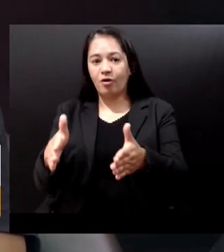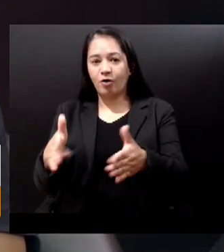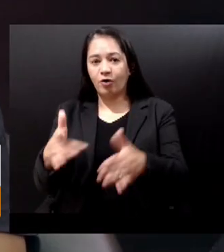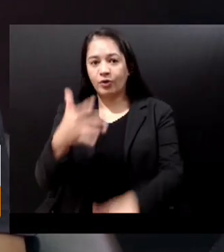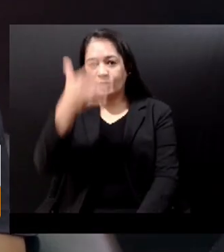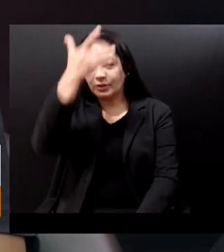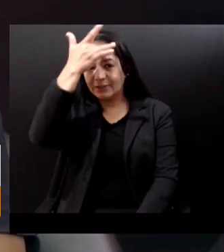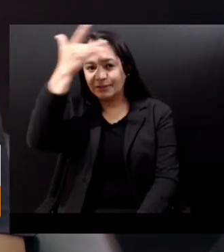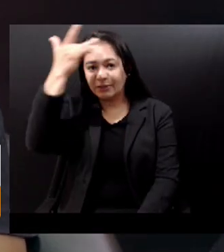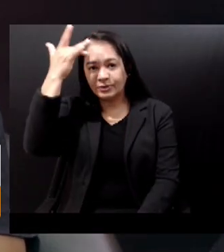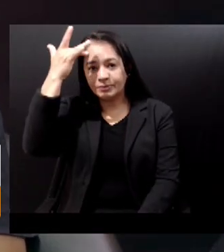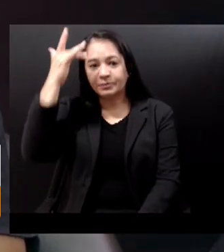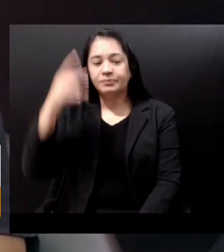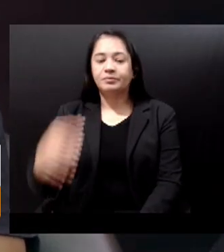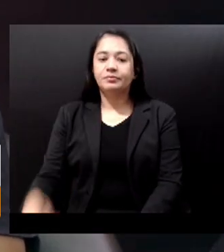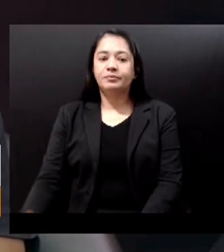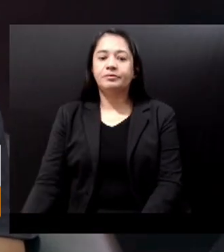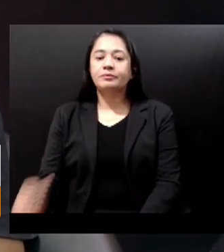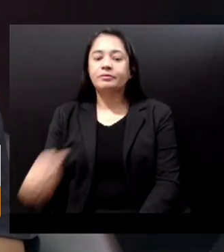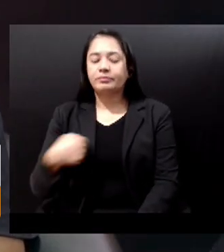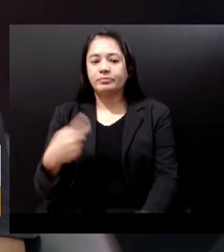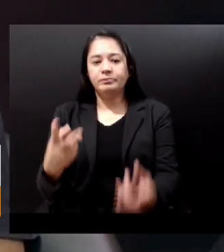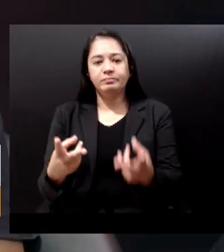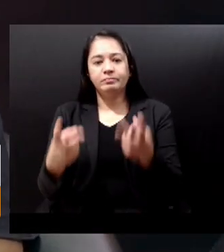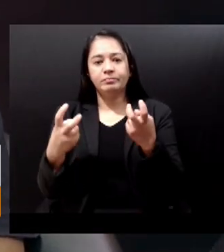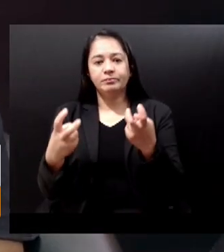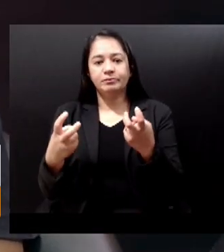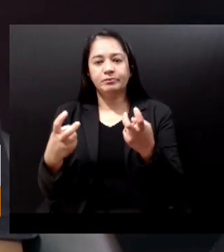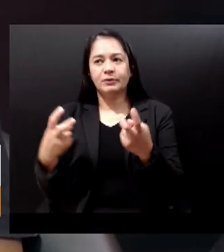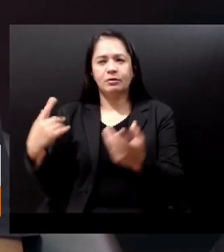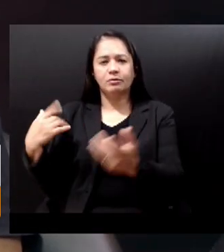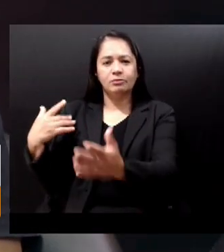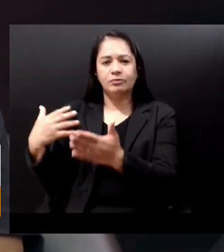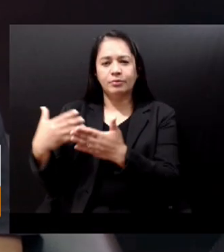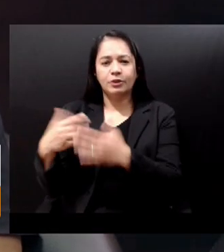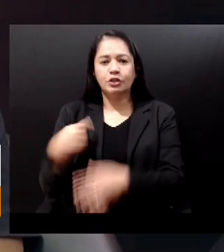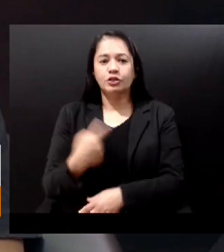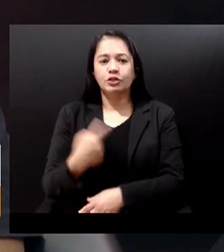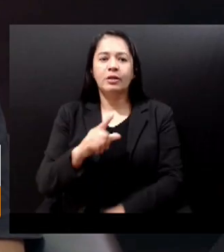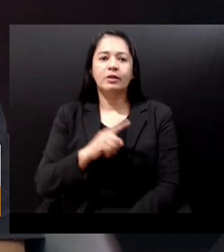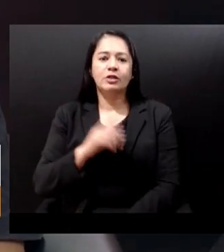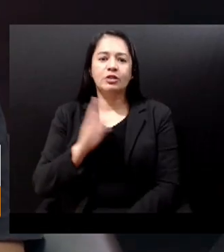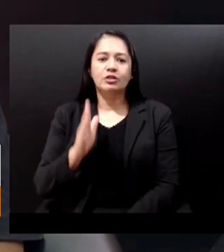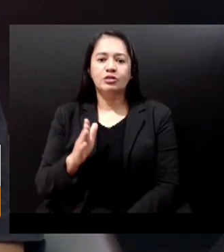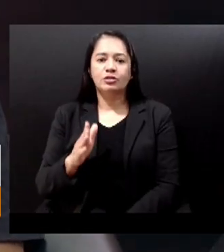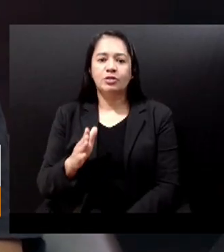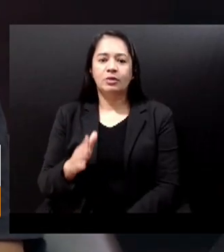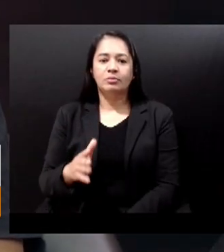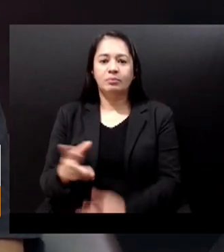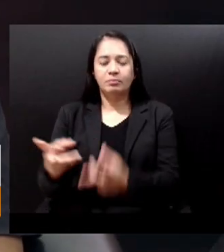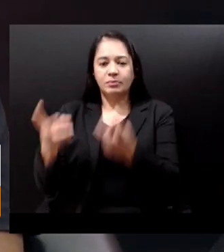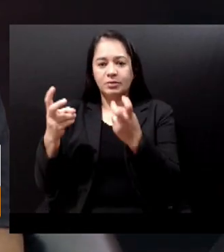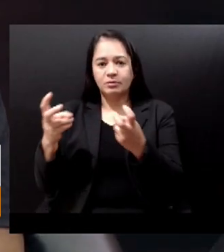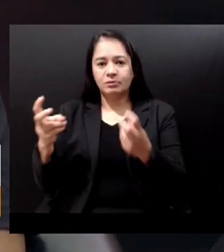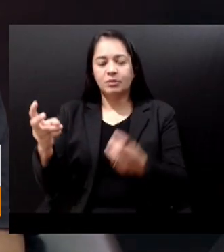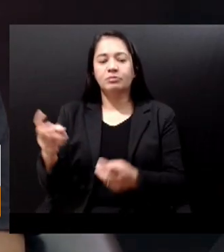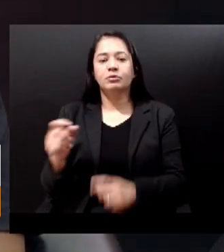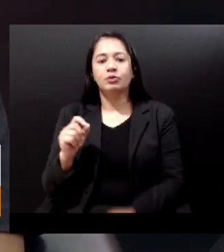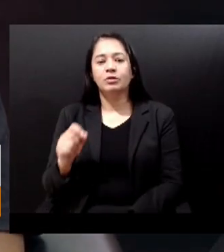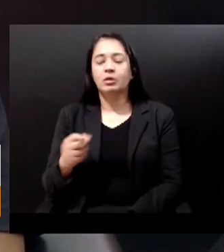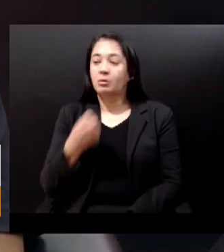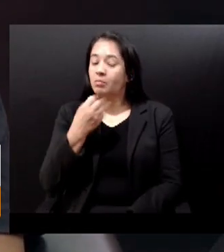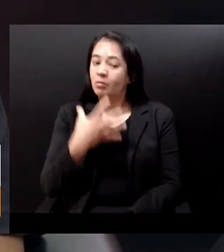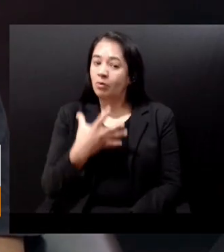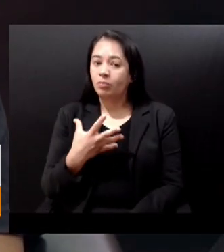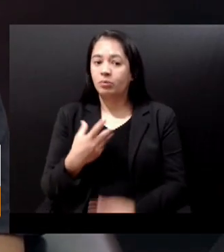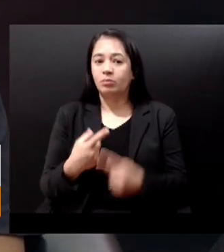Uhum. Eu percebi de uns tempos para cá que a gente tem dado essa levantada nessa bandeira e que bom.